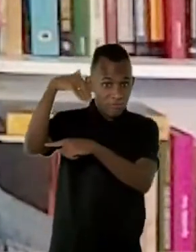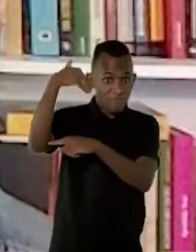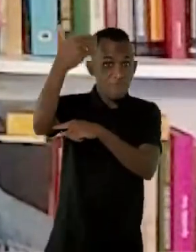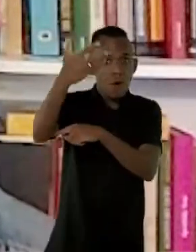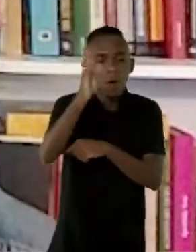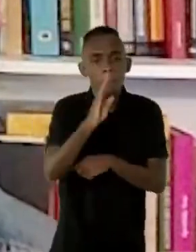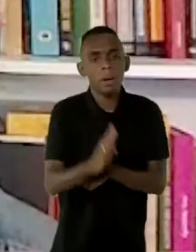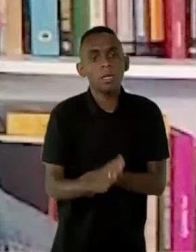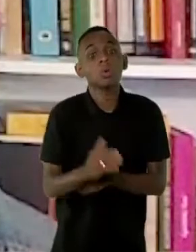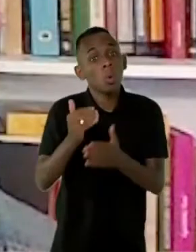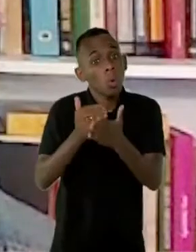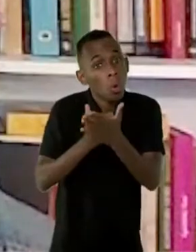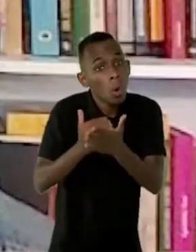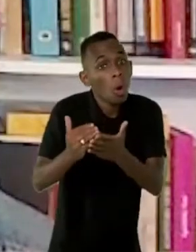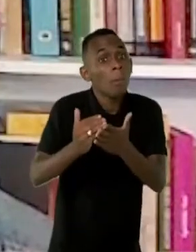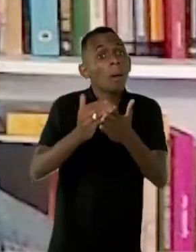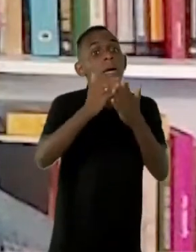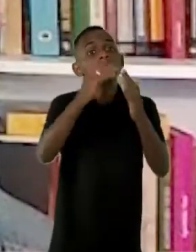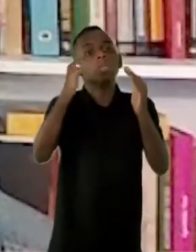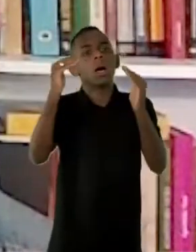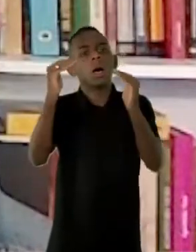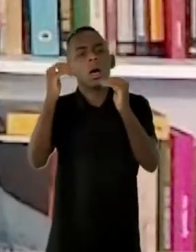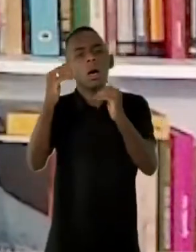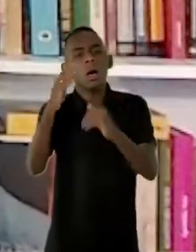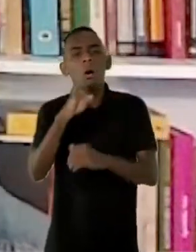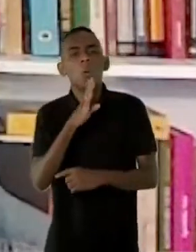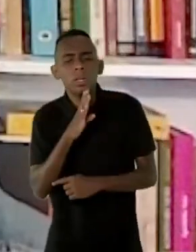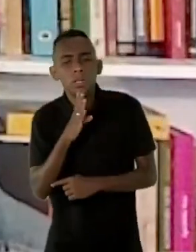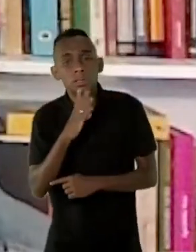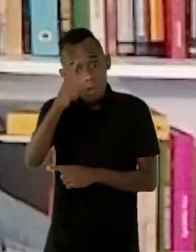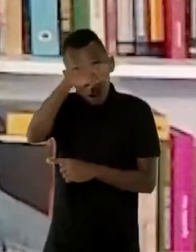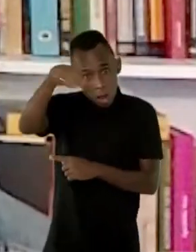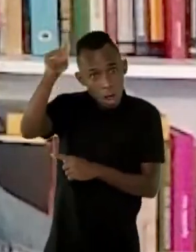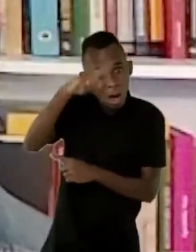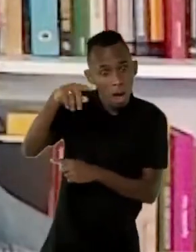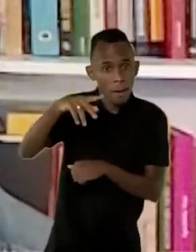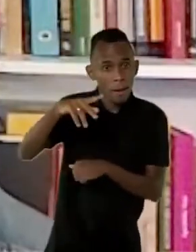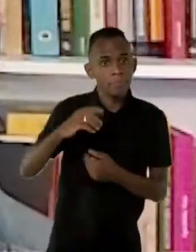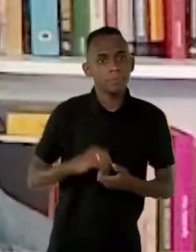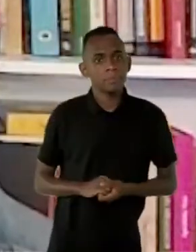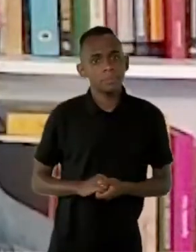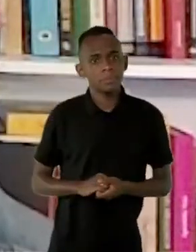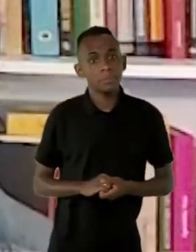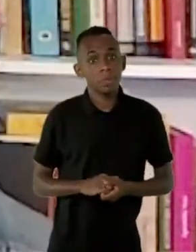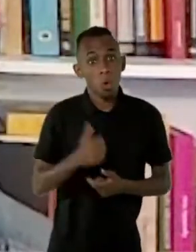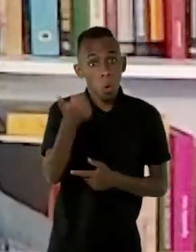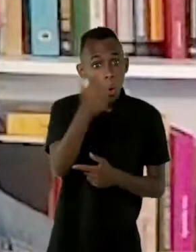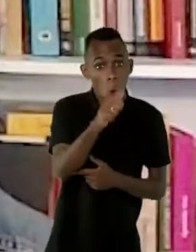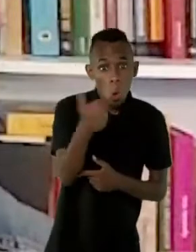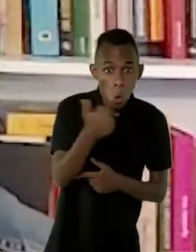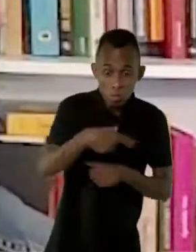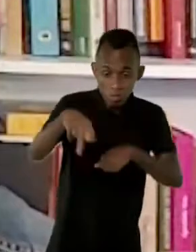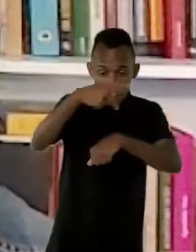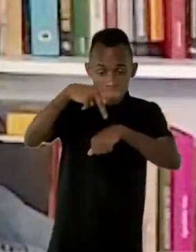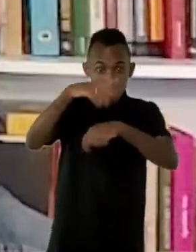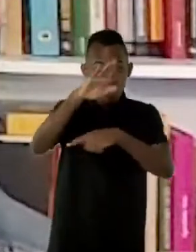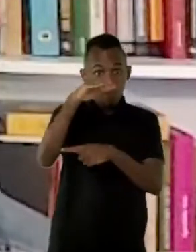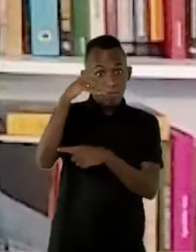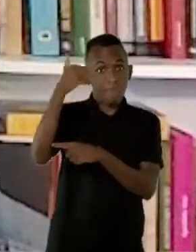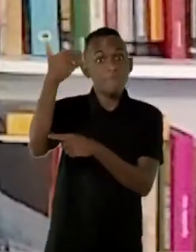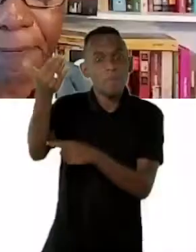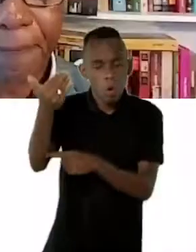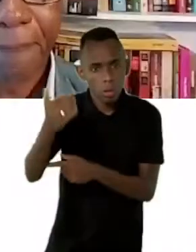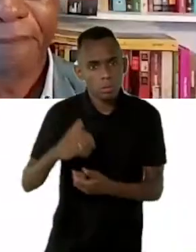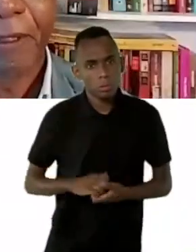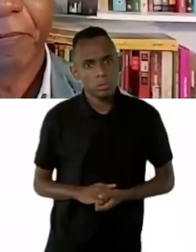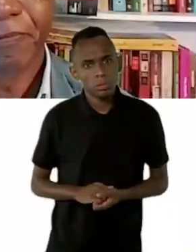no exterior e vai sendo publicada em todos os lugares, e virou best-seller em 11 países, só para você ter ideia, né? Eu quero que você fale